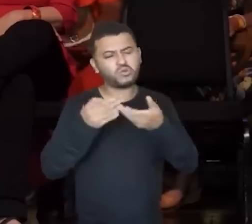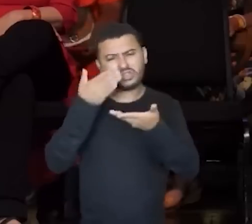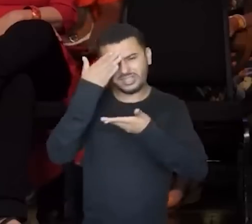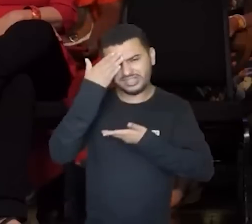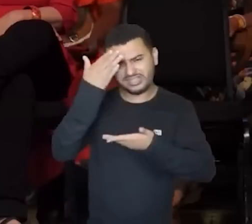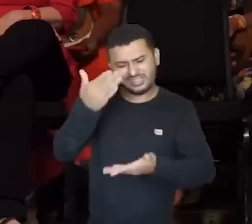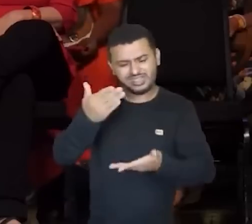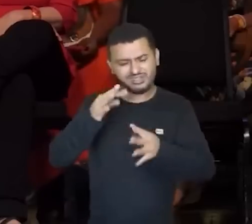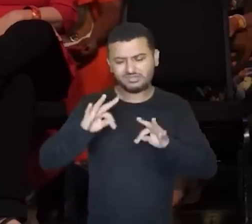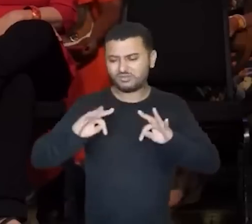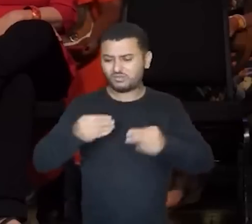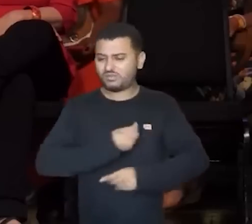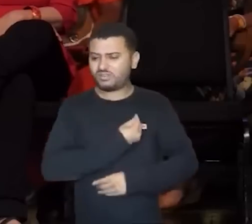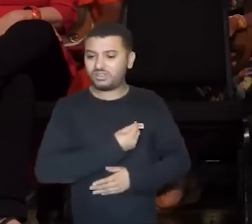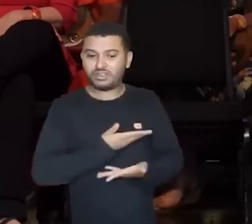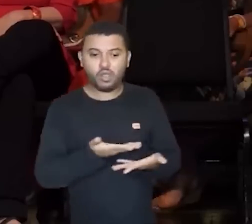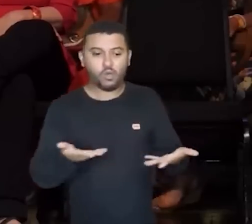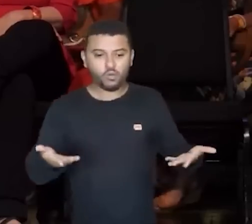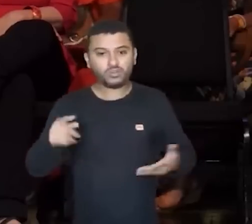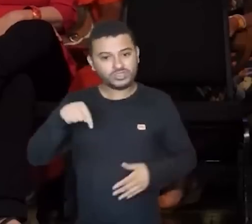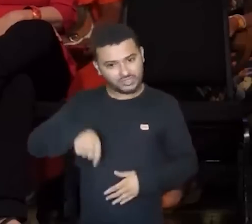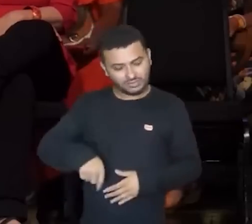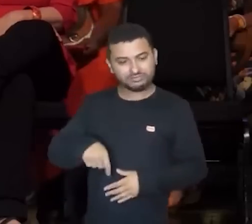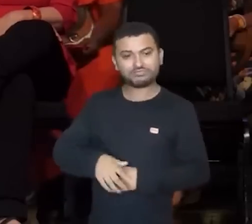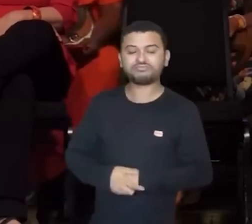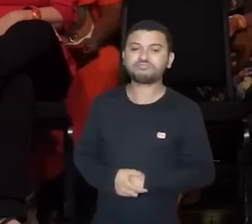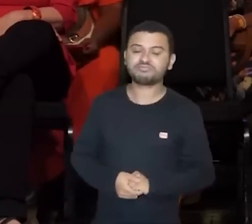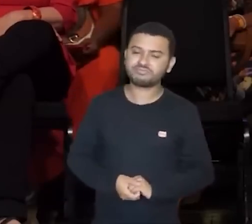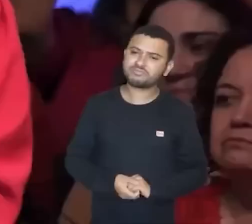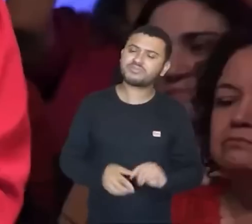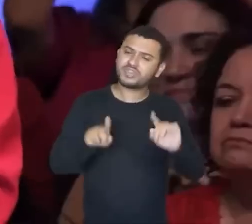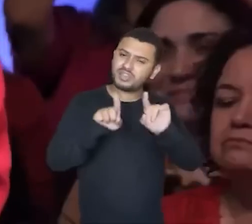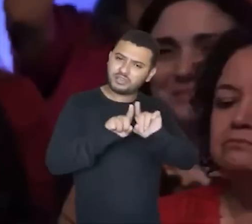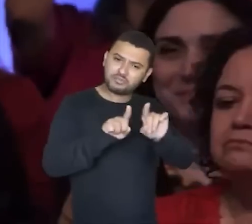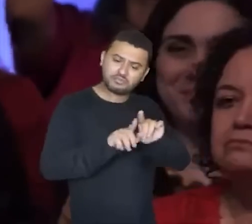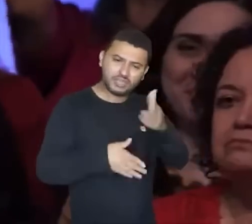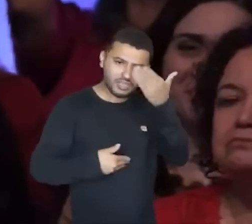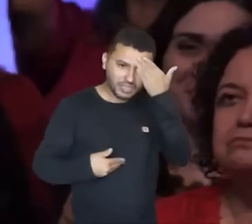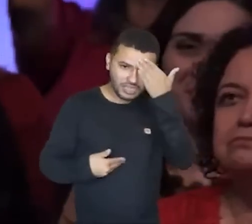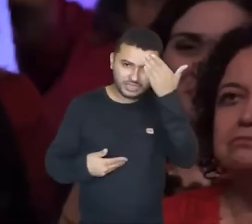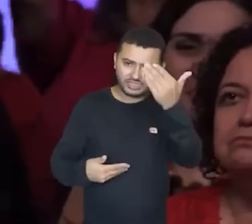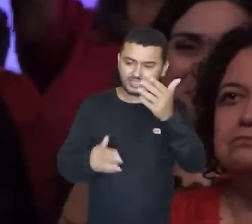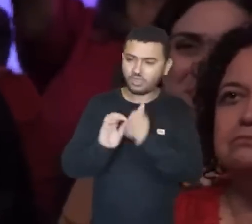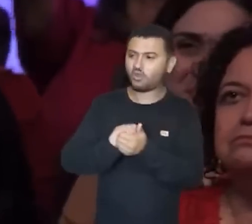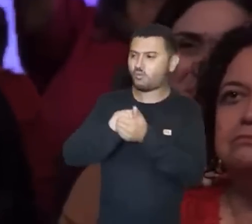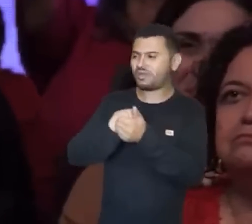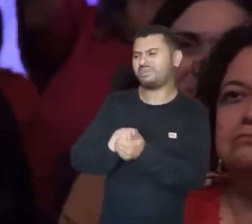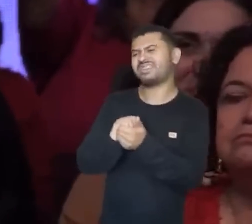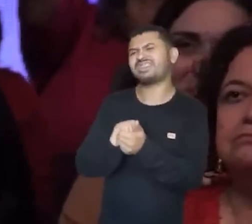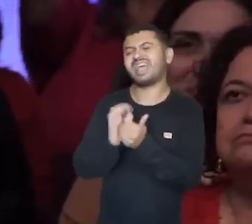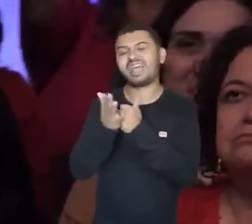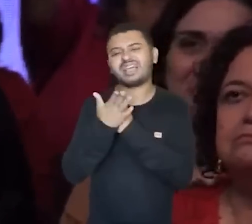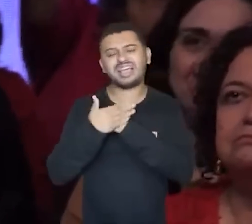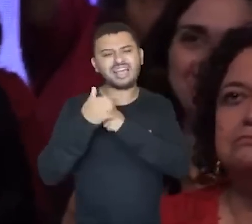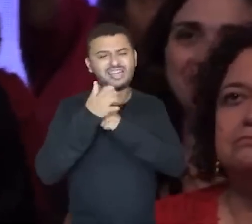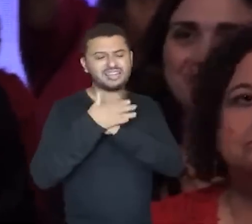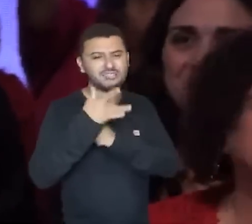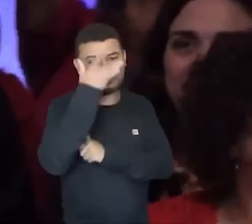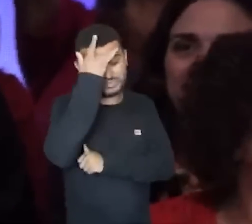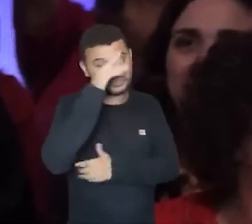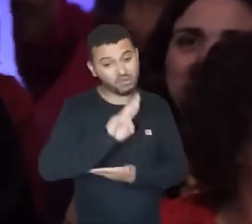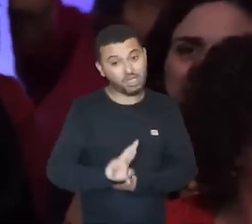de vocês aqui nesse ato. Quero saudar com muito carinho mesmo, os representantes nossos